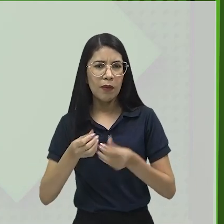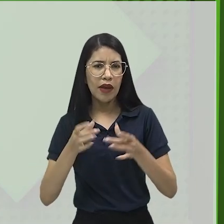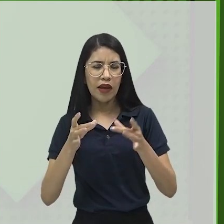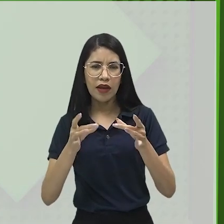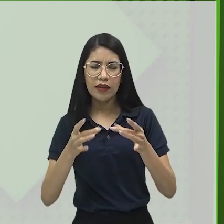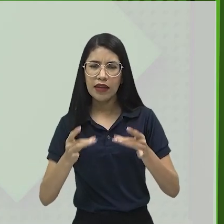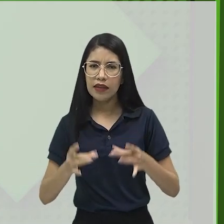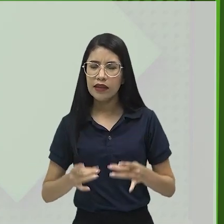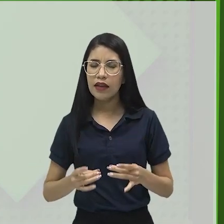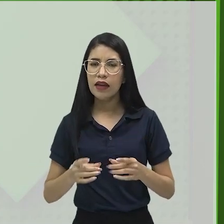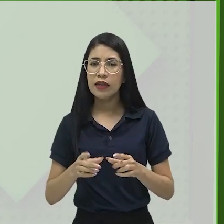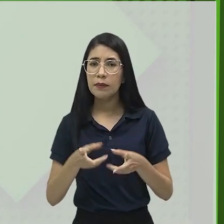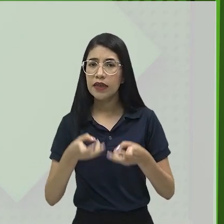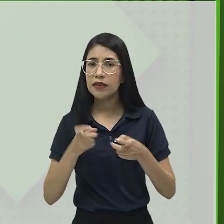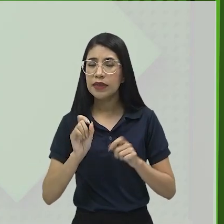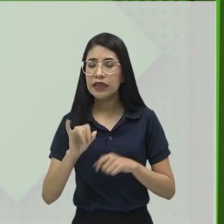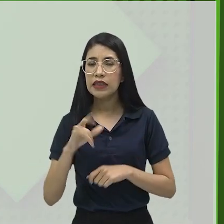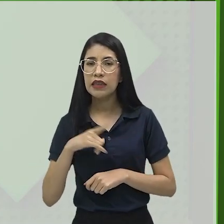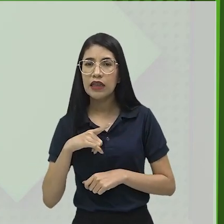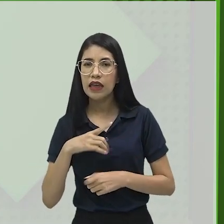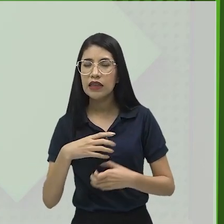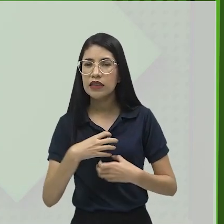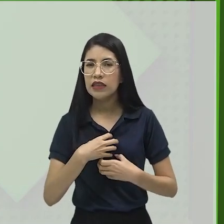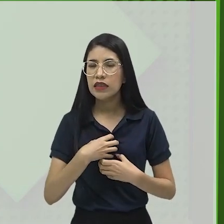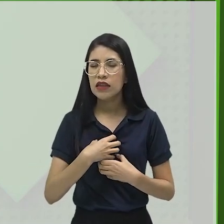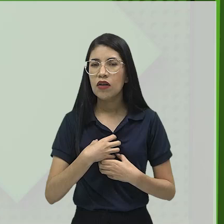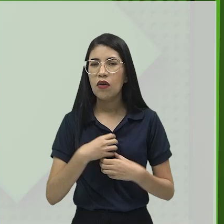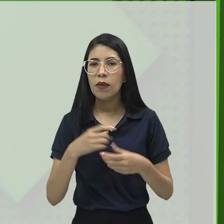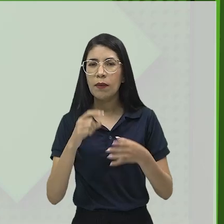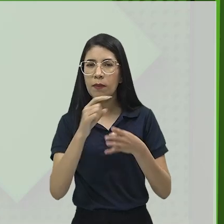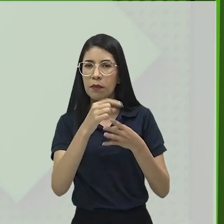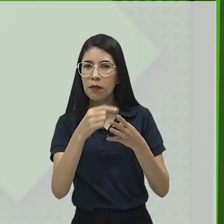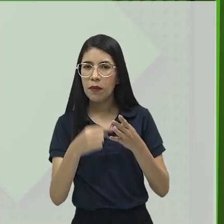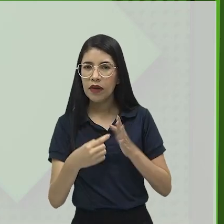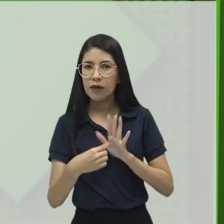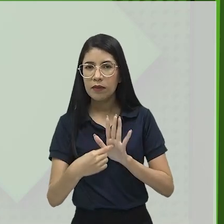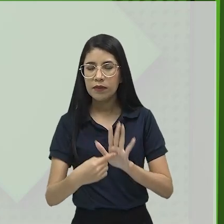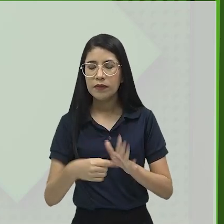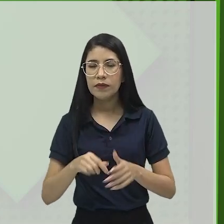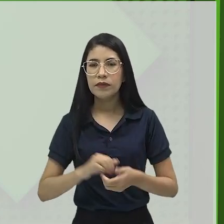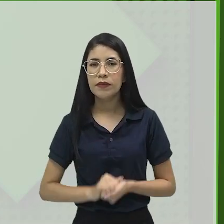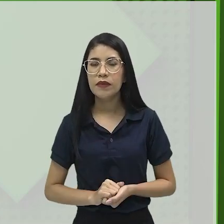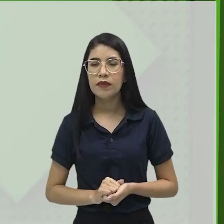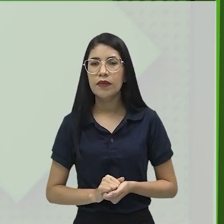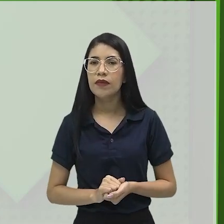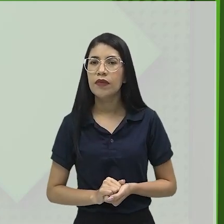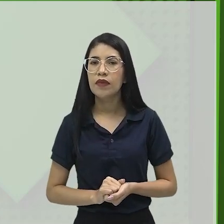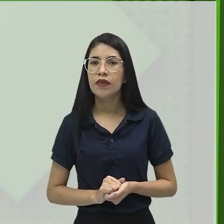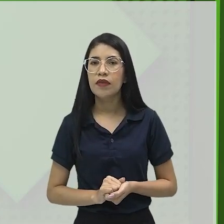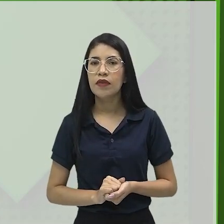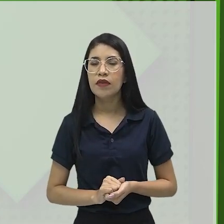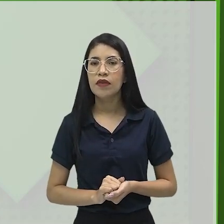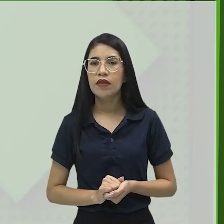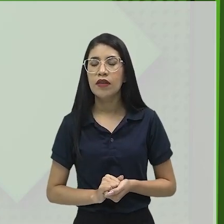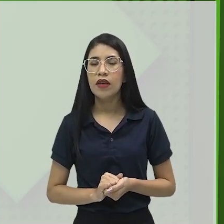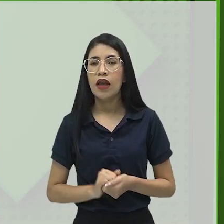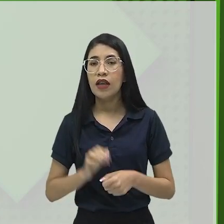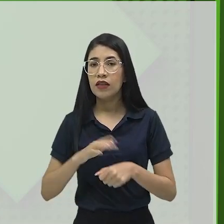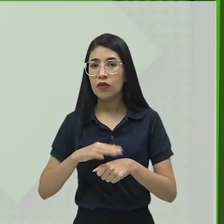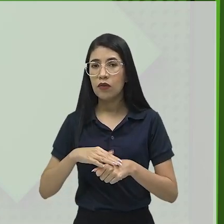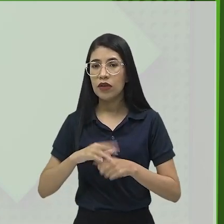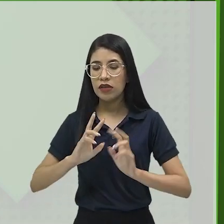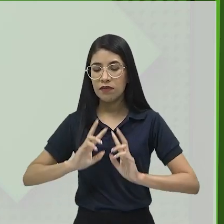e verificar se apresentam esses sintomas ou não. O autocuidado, o